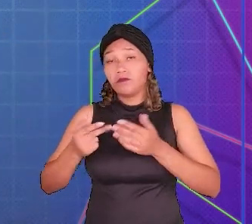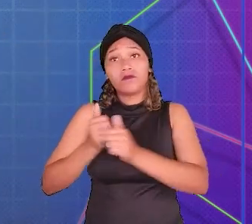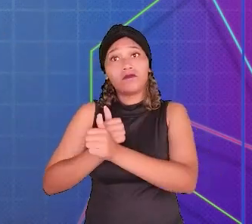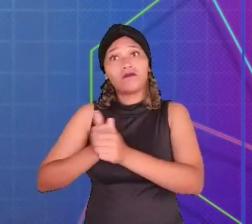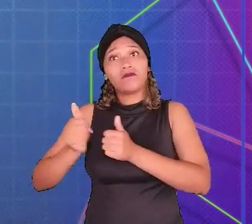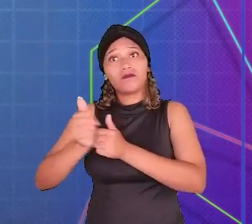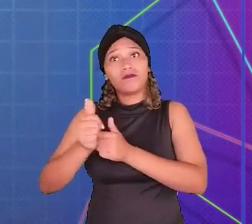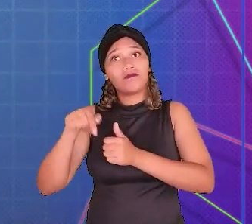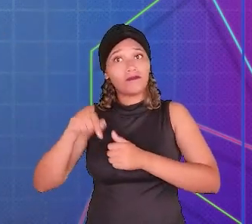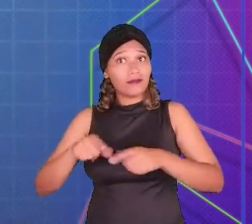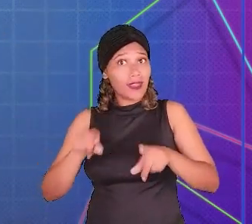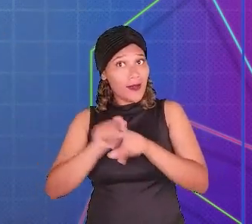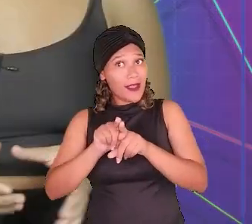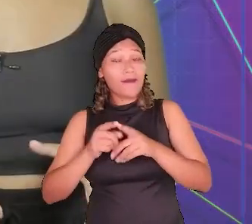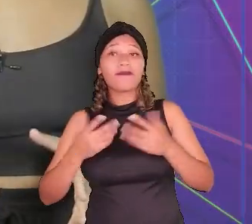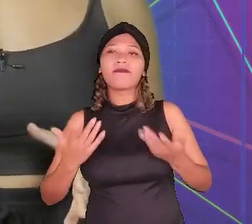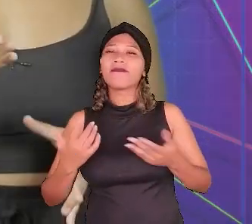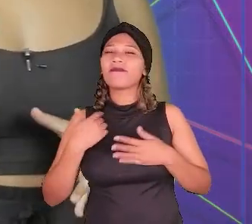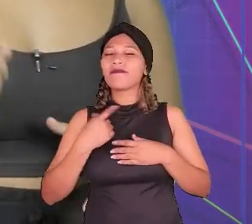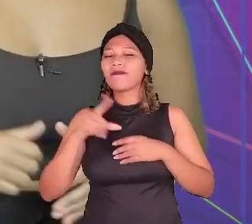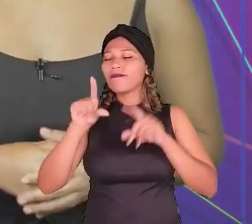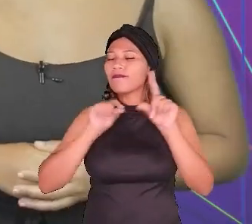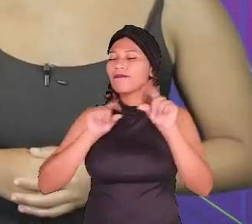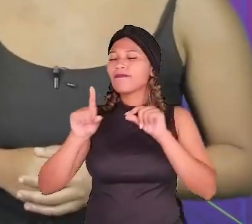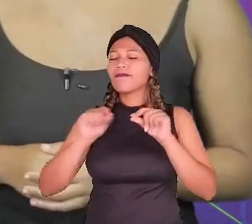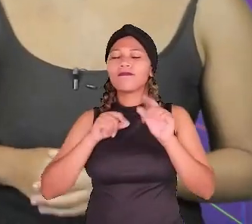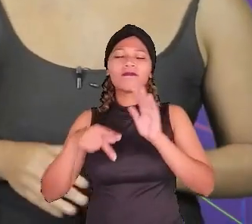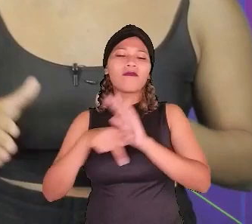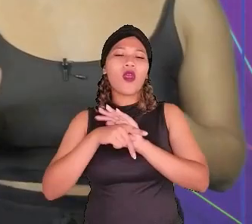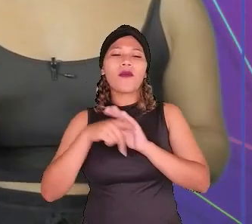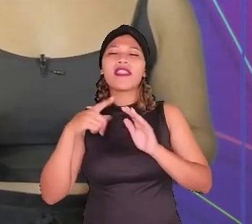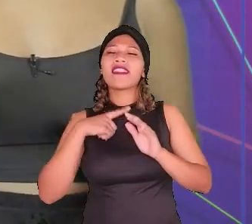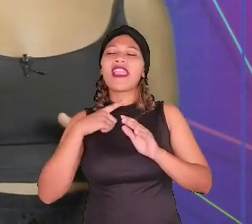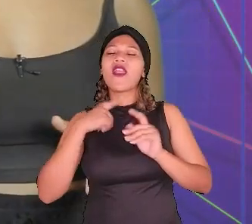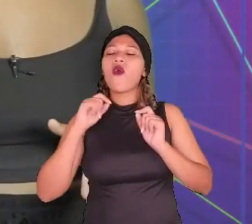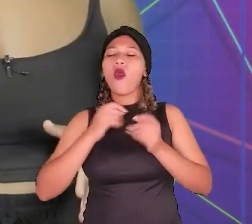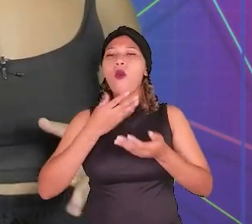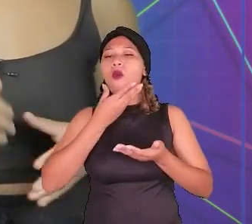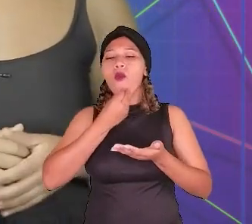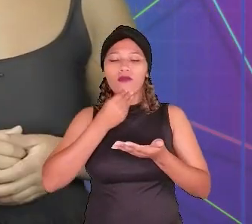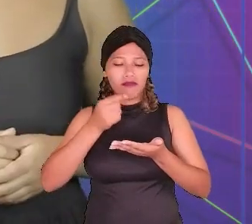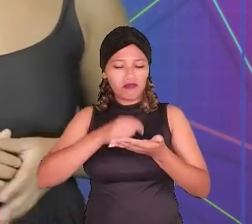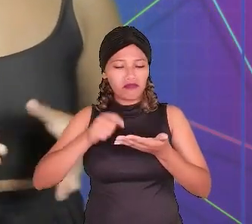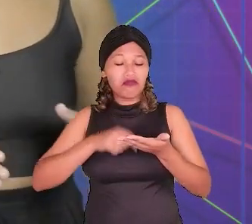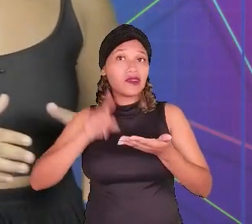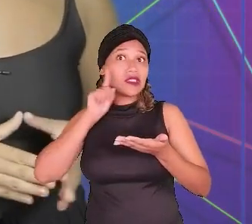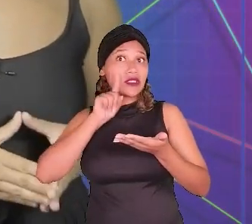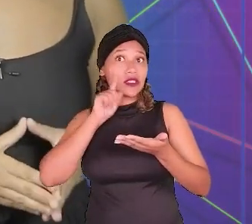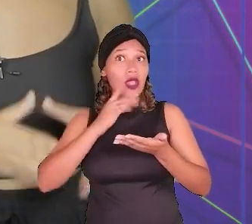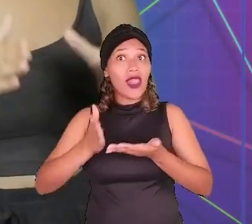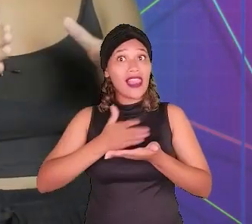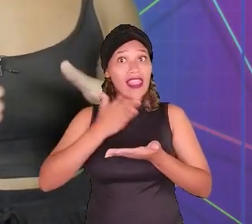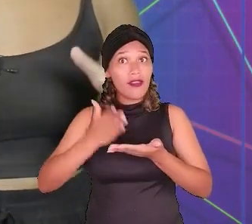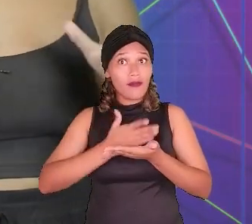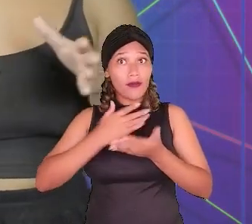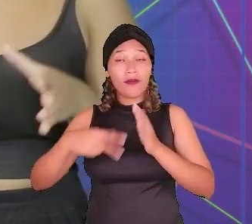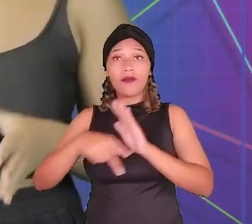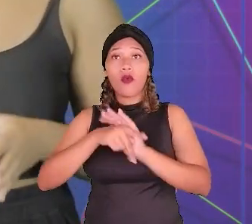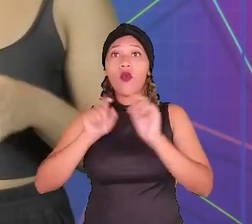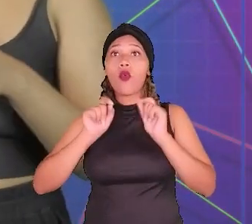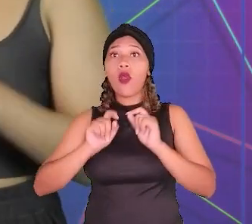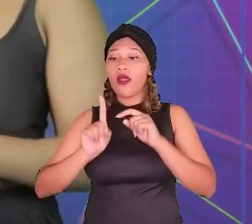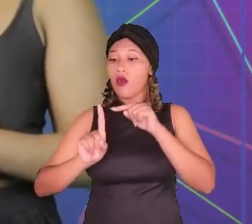quanto a de seu personagem principal. Eu peguei aqui algumas perguntas que o estadunidense James Scott Bell fez em seu livro